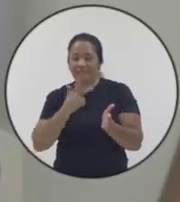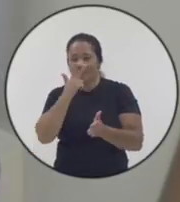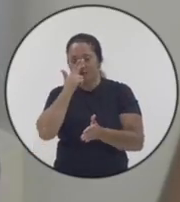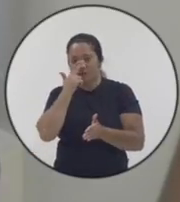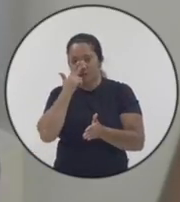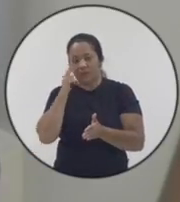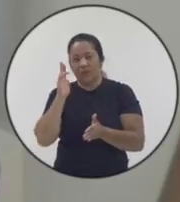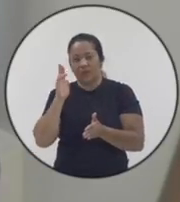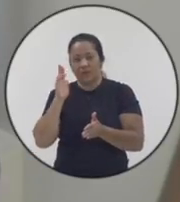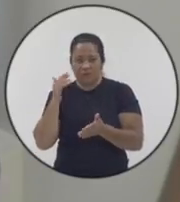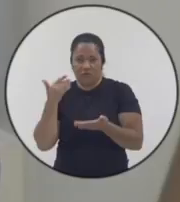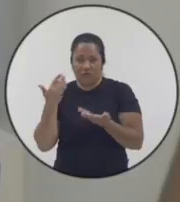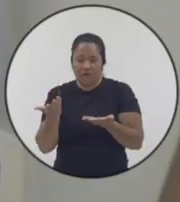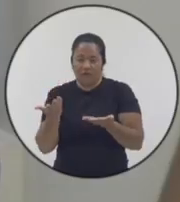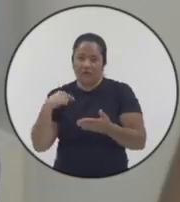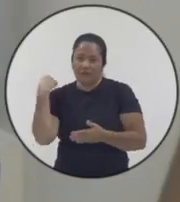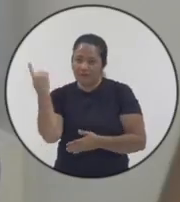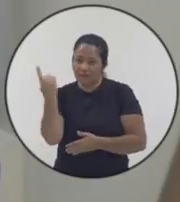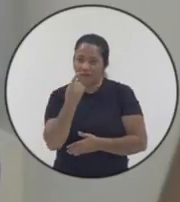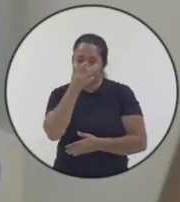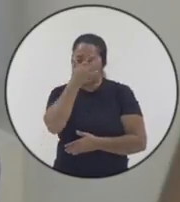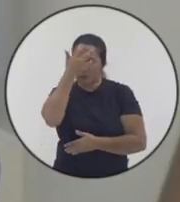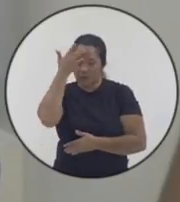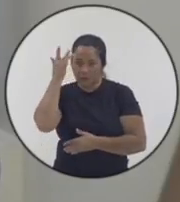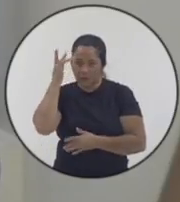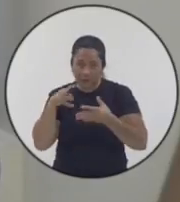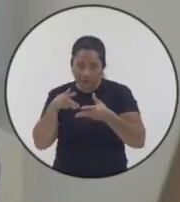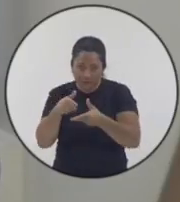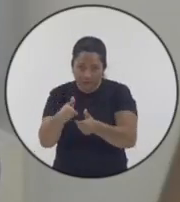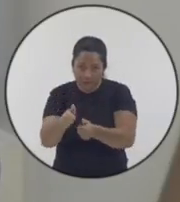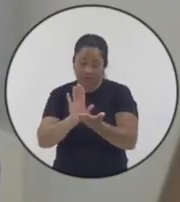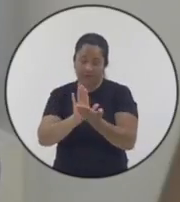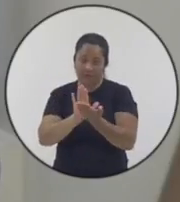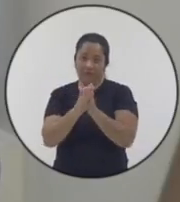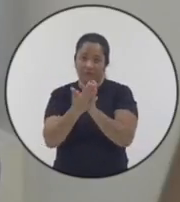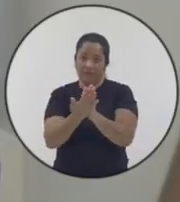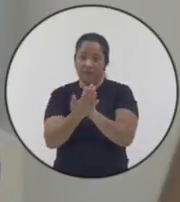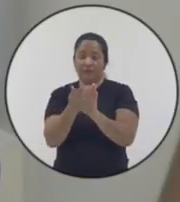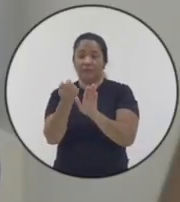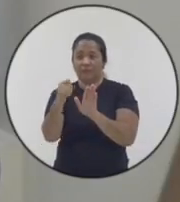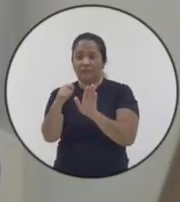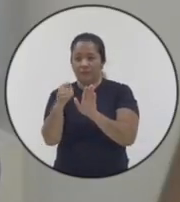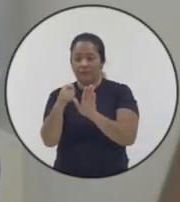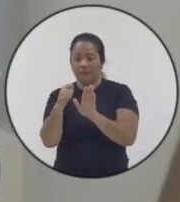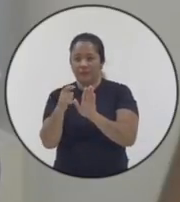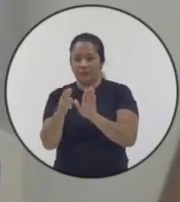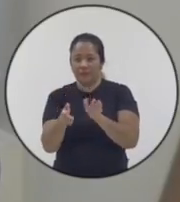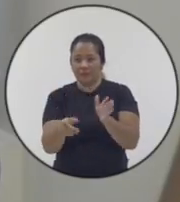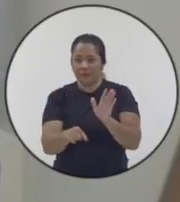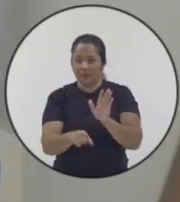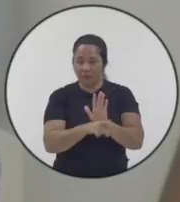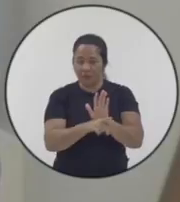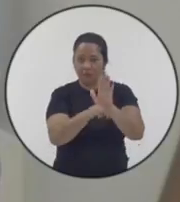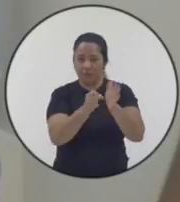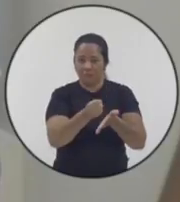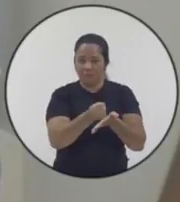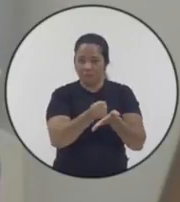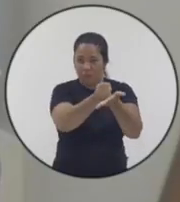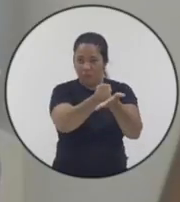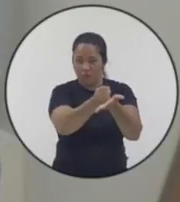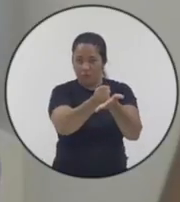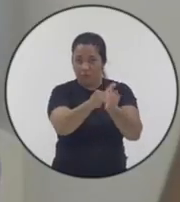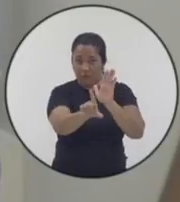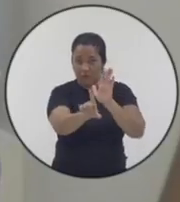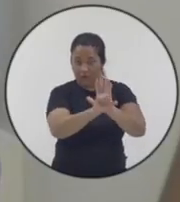muito importante para todas as pessoas trans que elas possam ter algum respaldo legal, normativo,